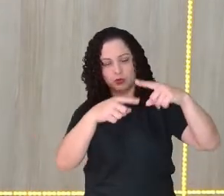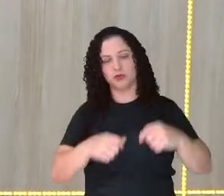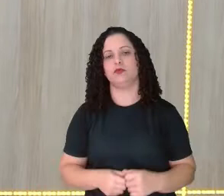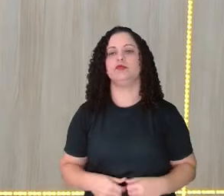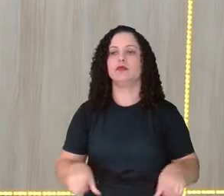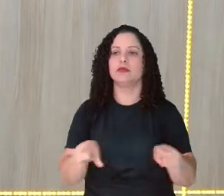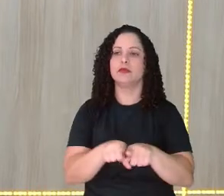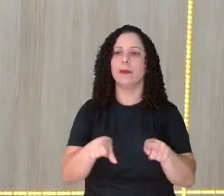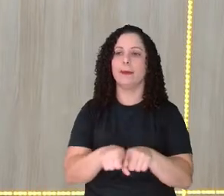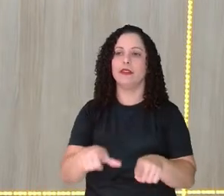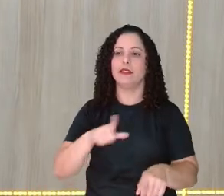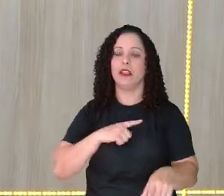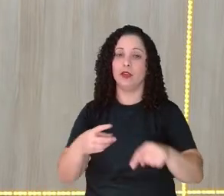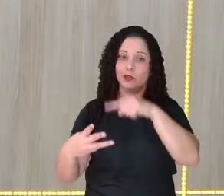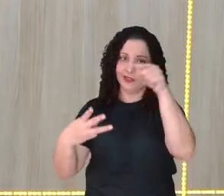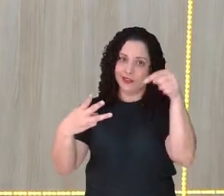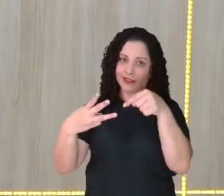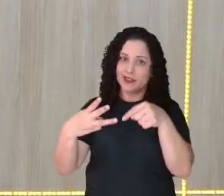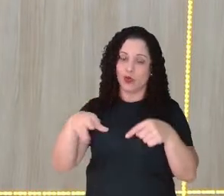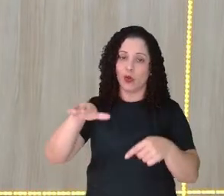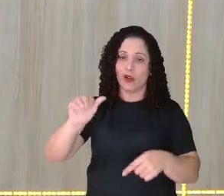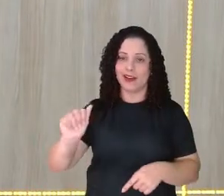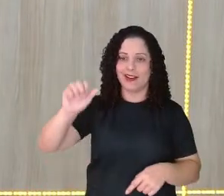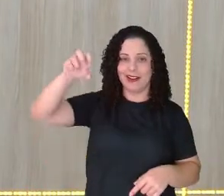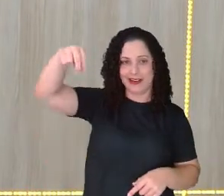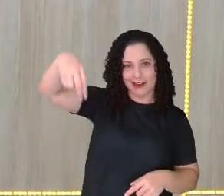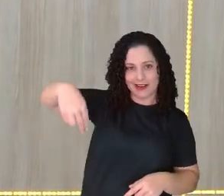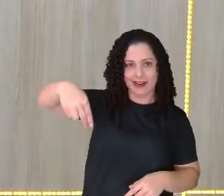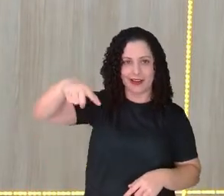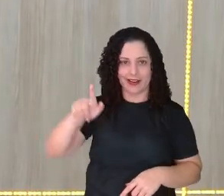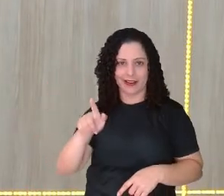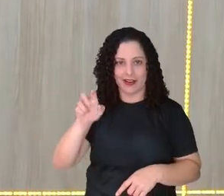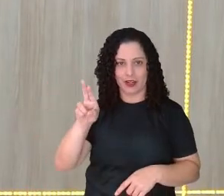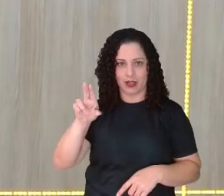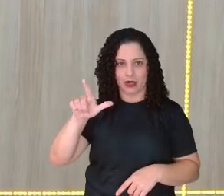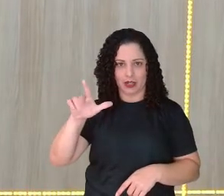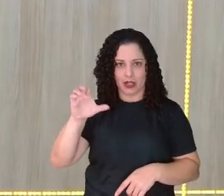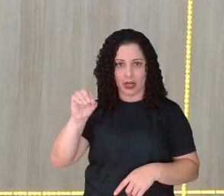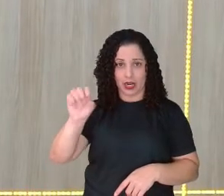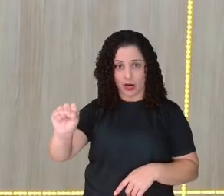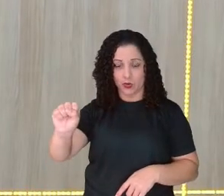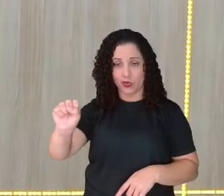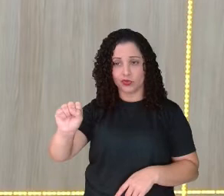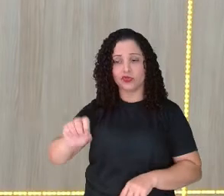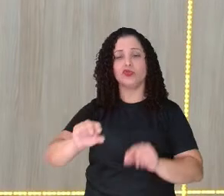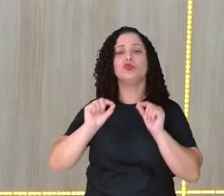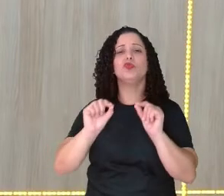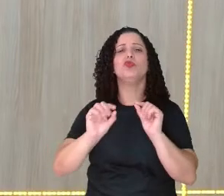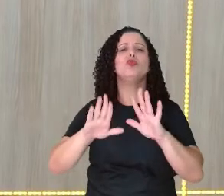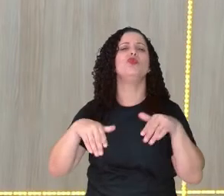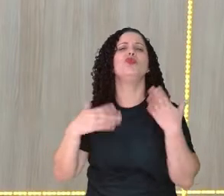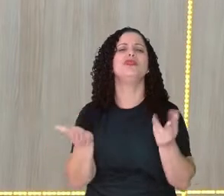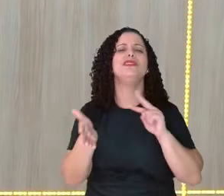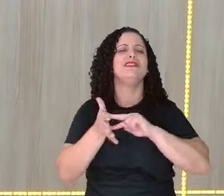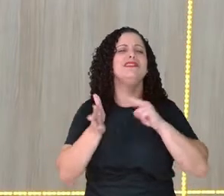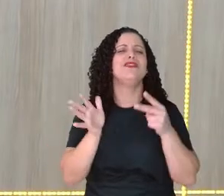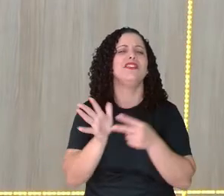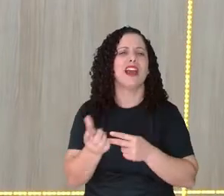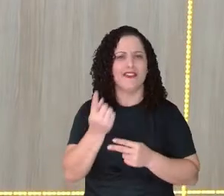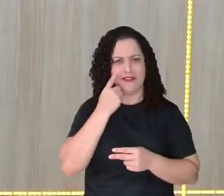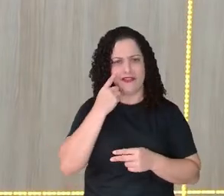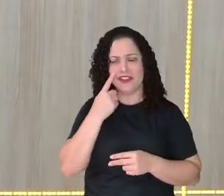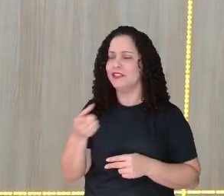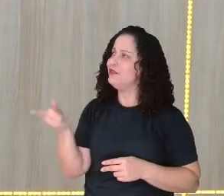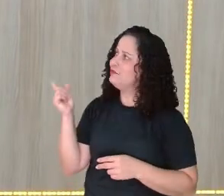ângulos. Os ângulos, eles são formados pela abertura formada entre esses lados, tá bom? Então, pode